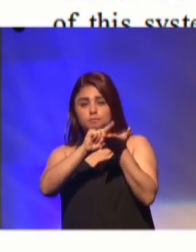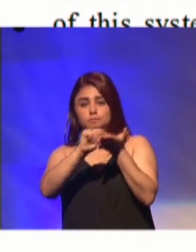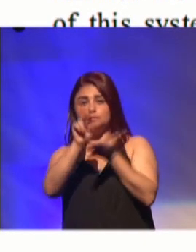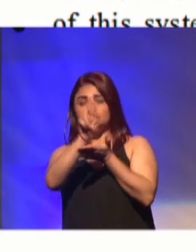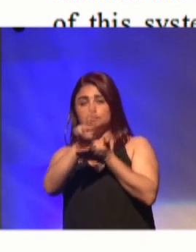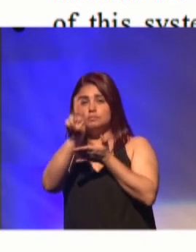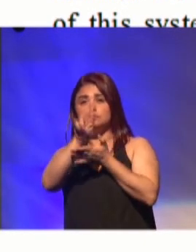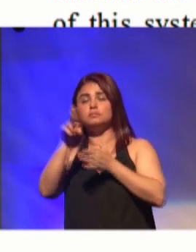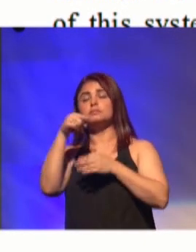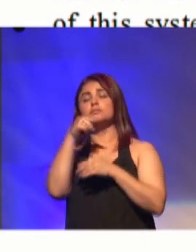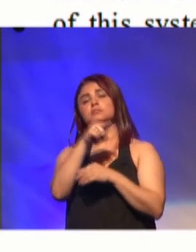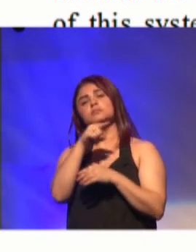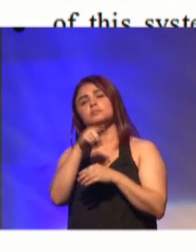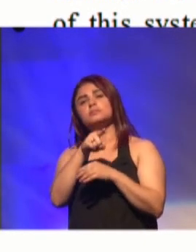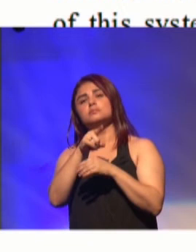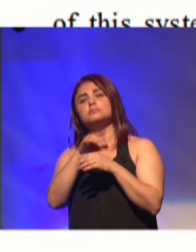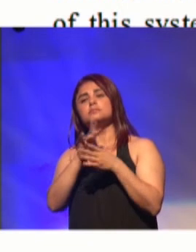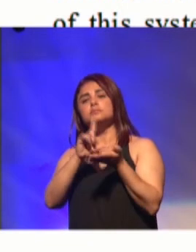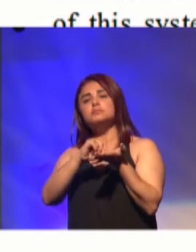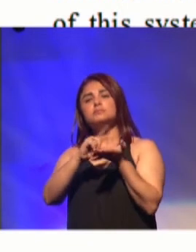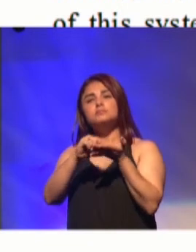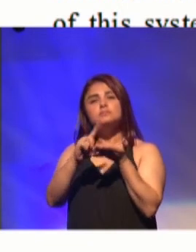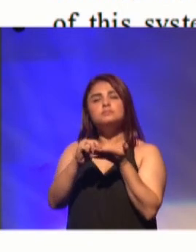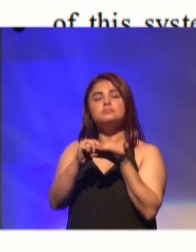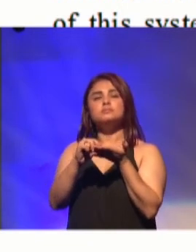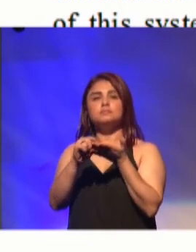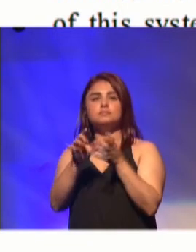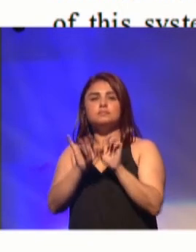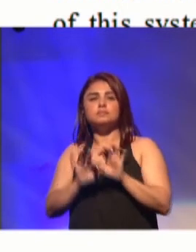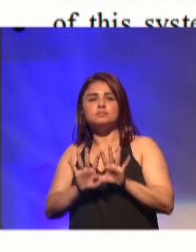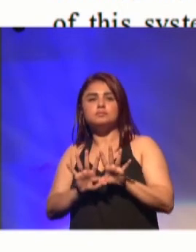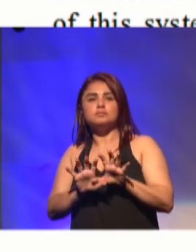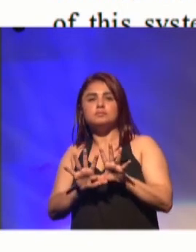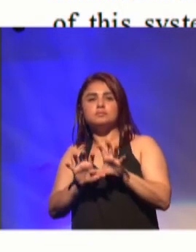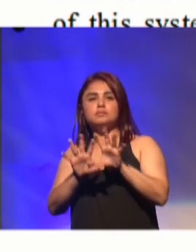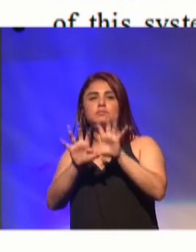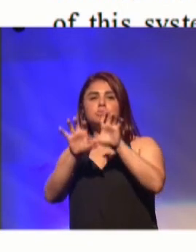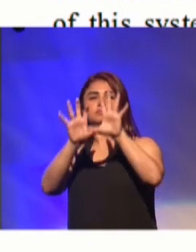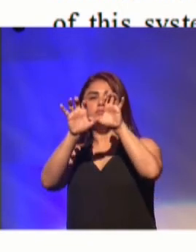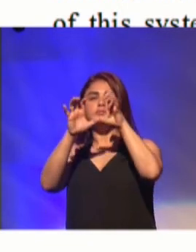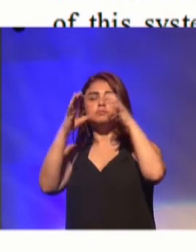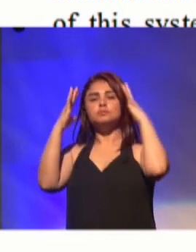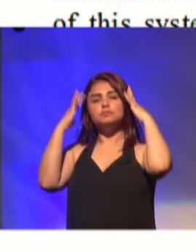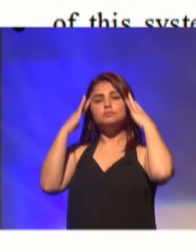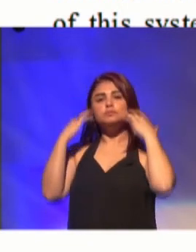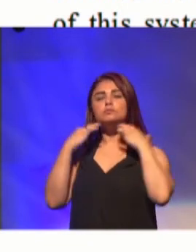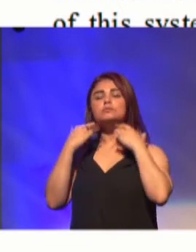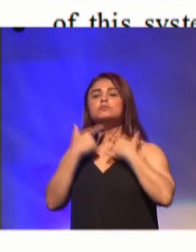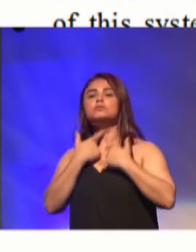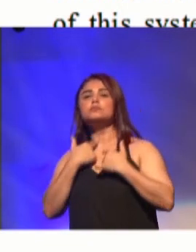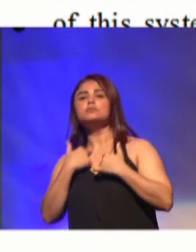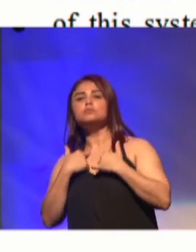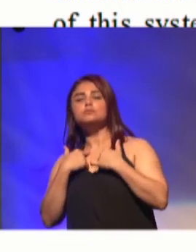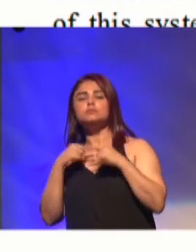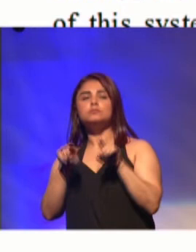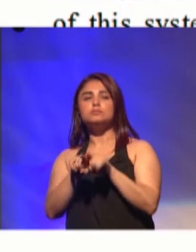nesse caso, desse artigo em câncer de cabeça e pescoço,